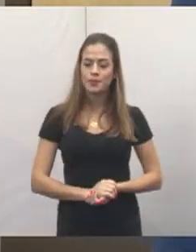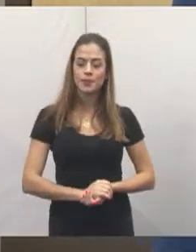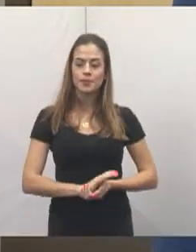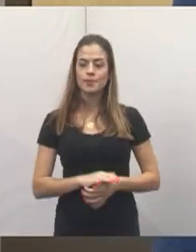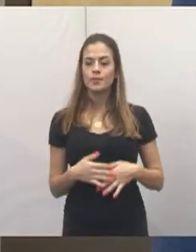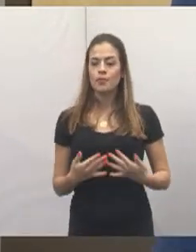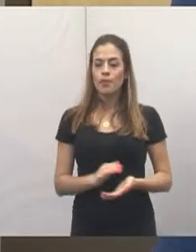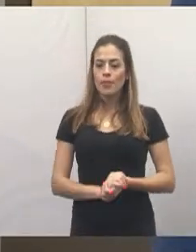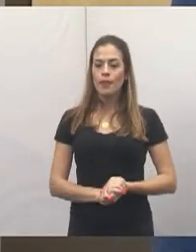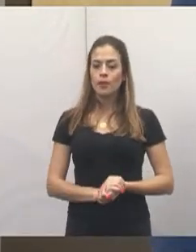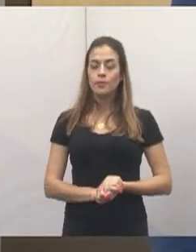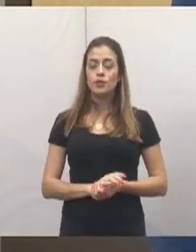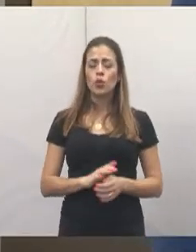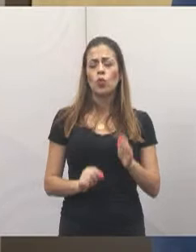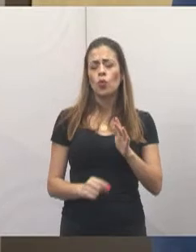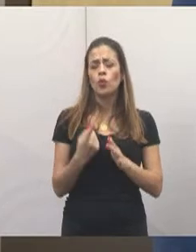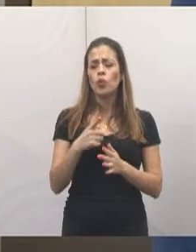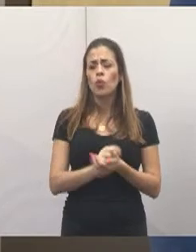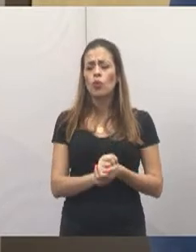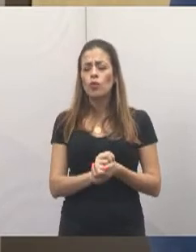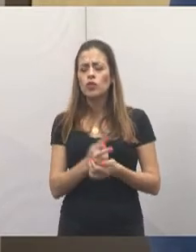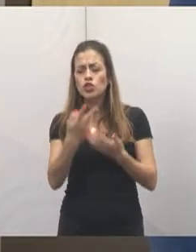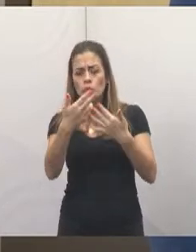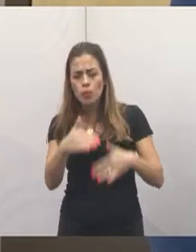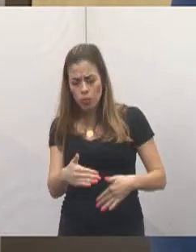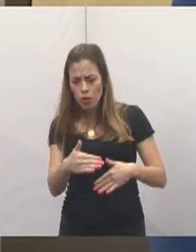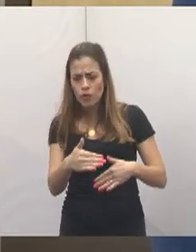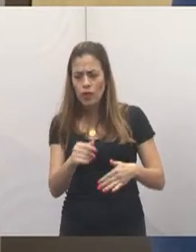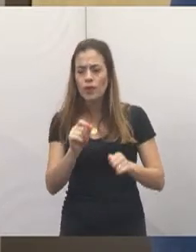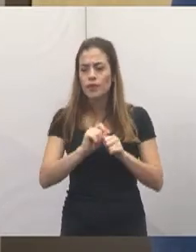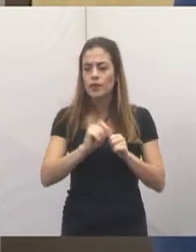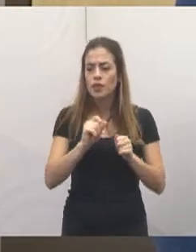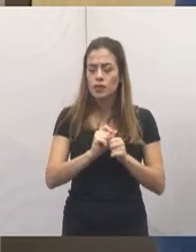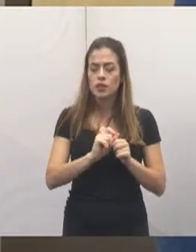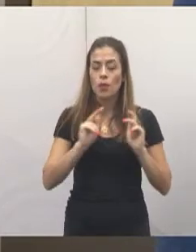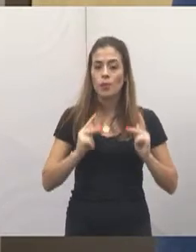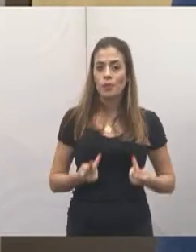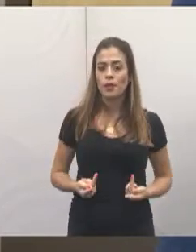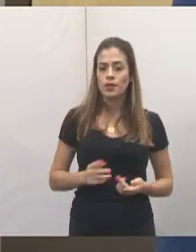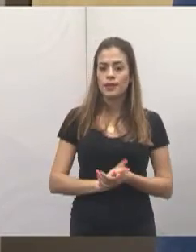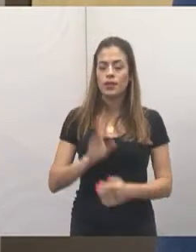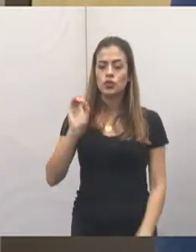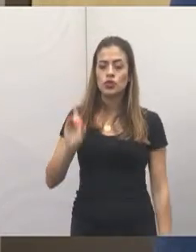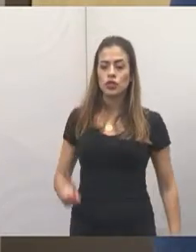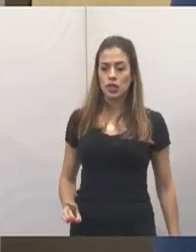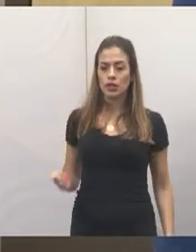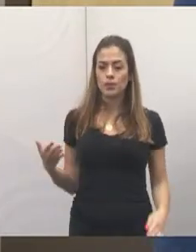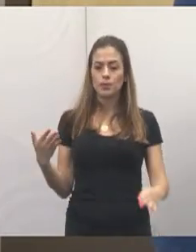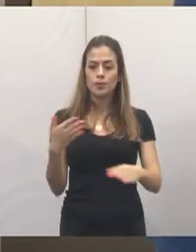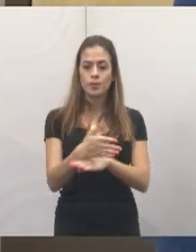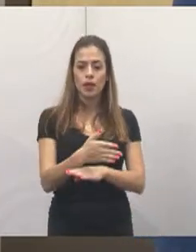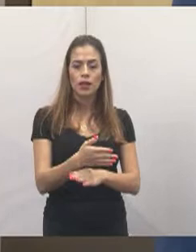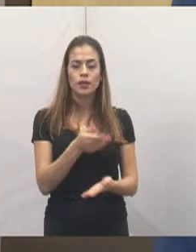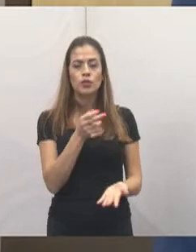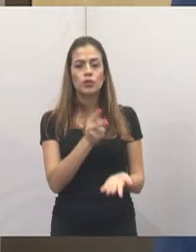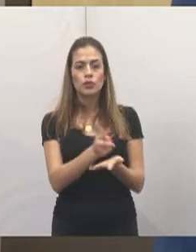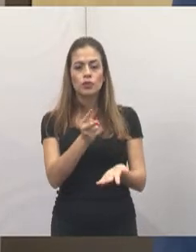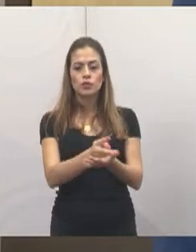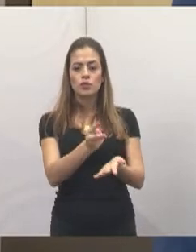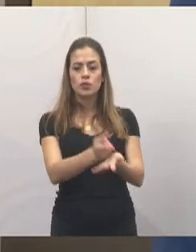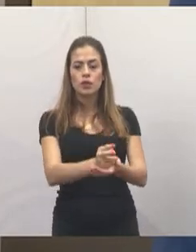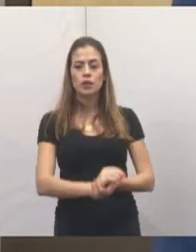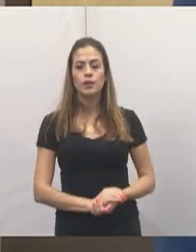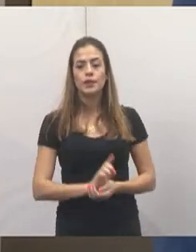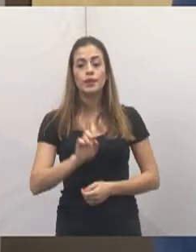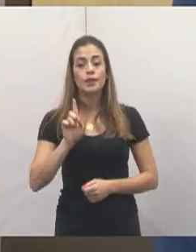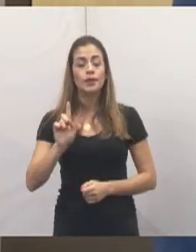de exatas. O único vestibular que eu fiz na área de humanas, que foi de direito, foi que eu acabei entrando e seguindo. Mas depois que eu